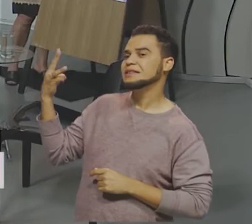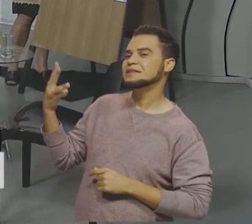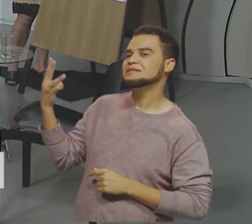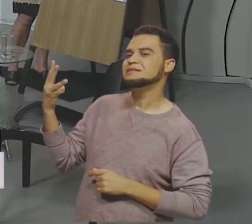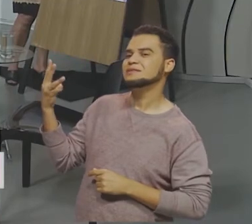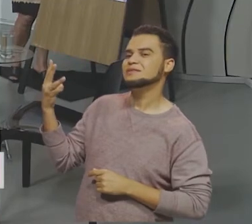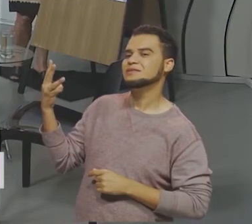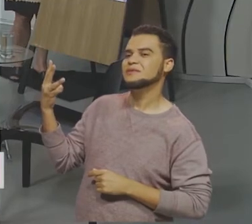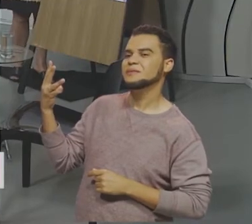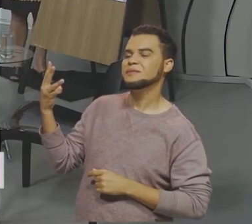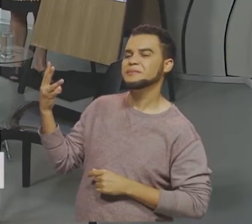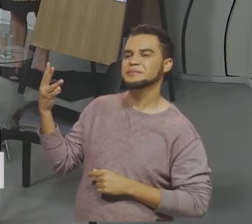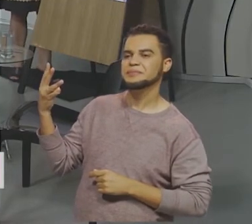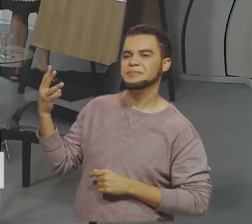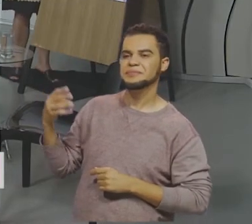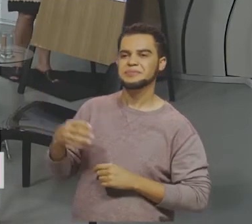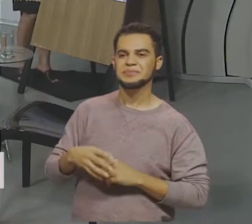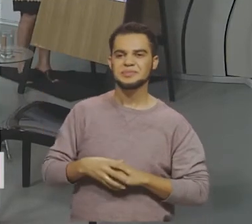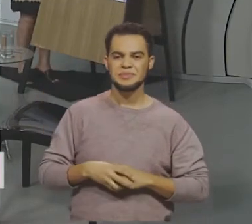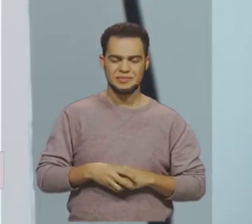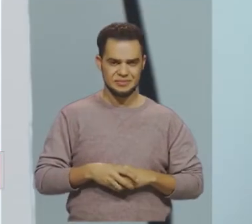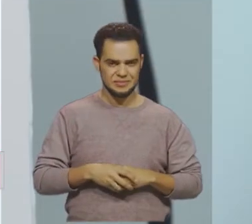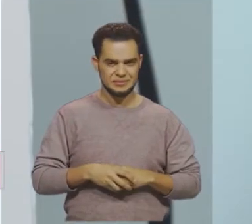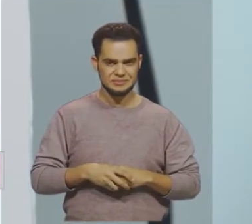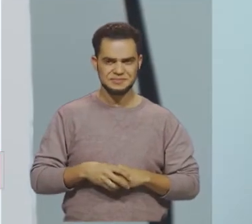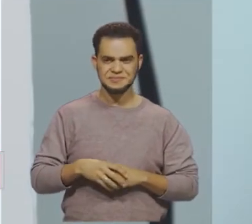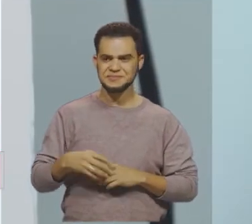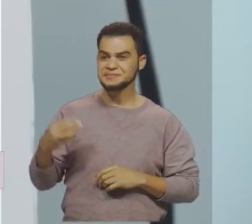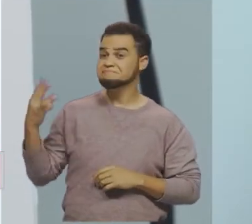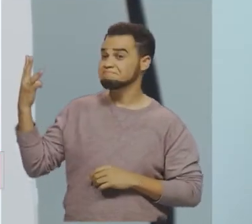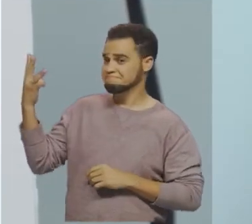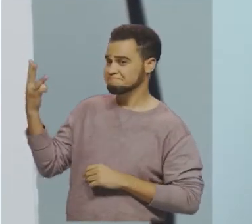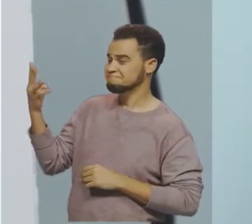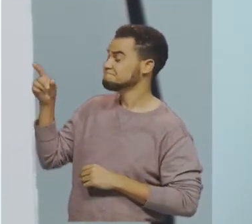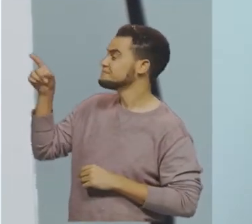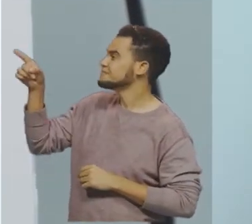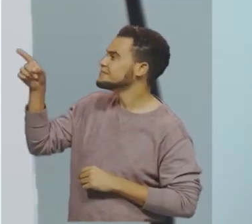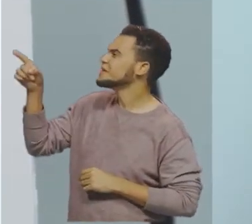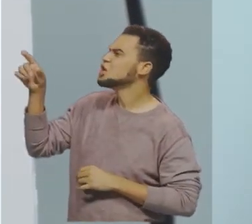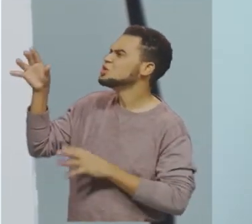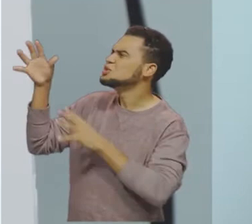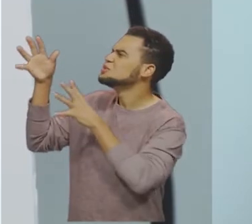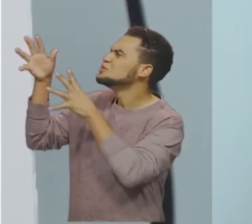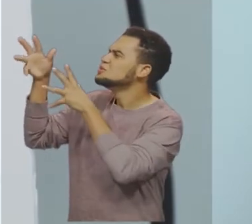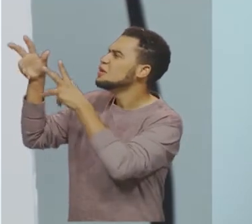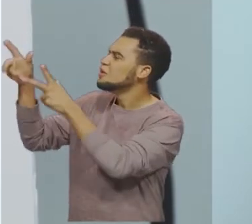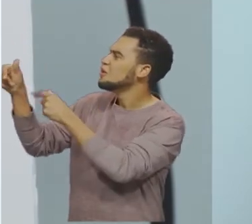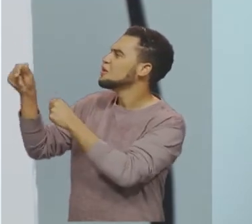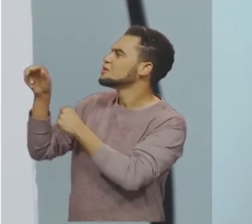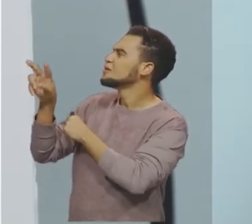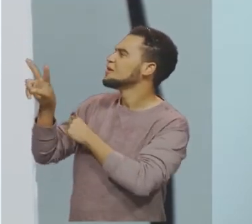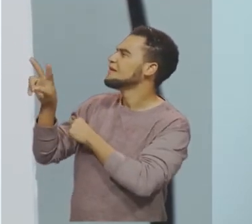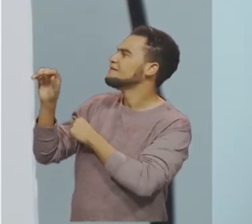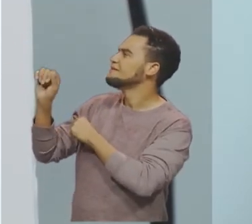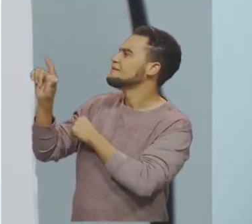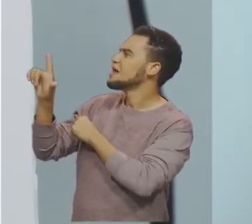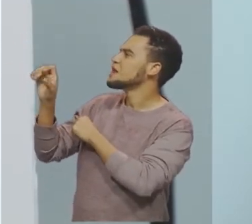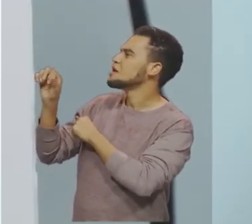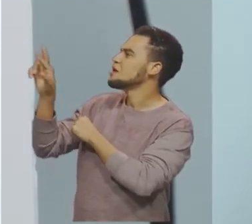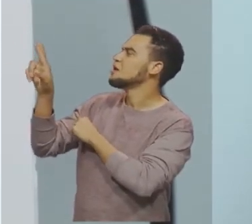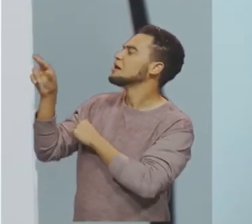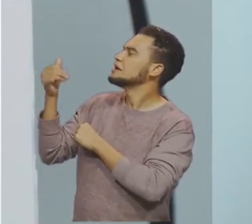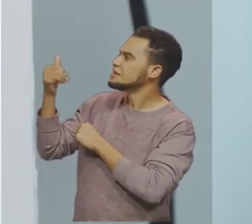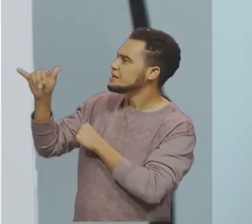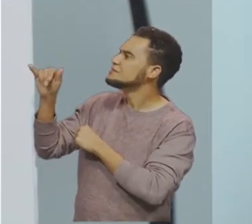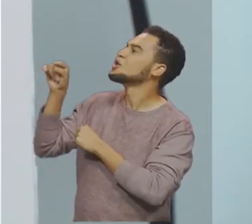quadrante. No terceiro quadrante, todos os valores aqui do y também são